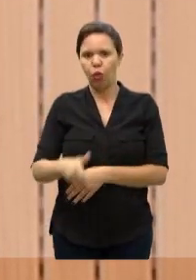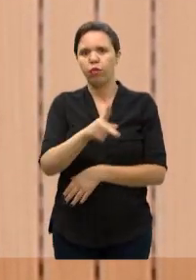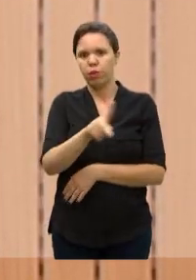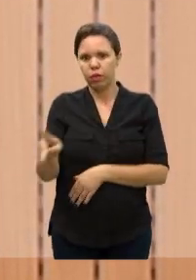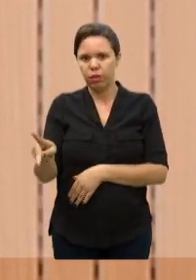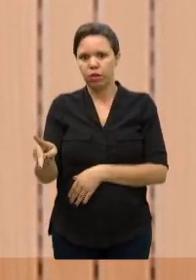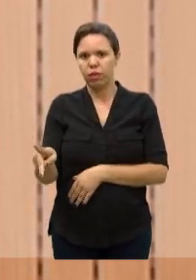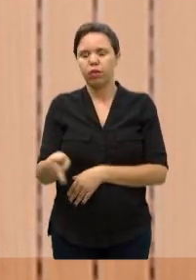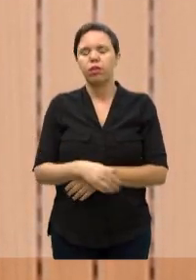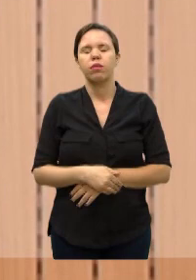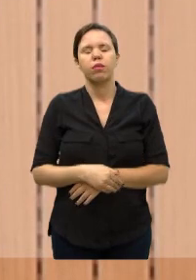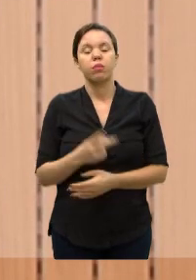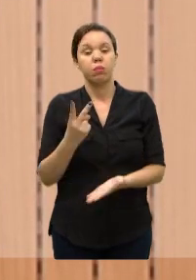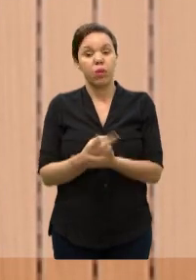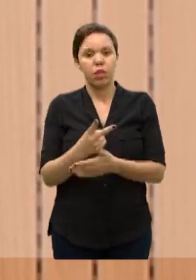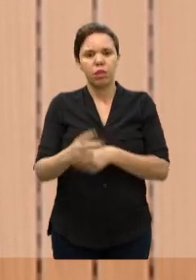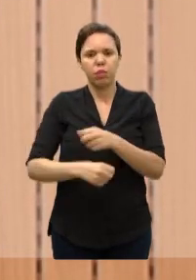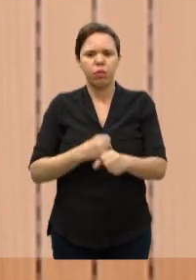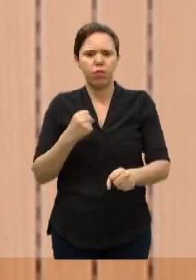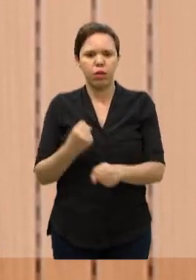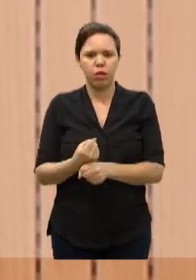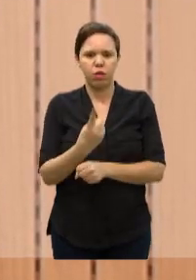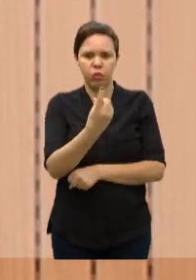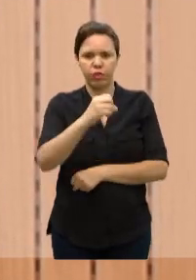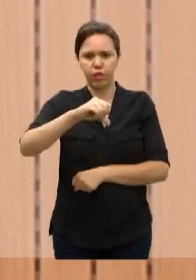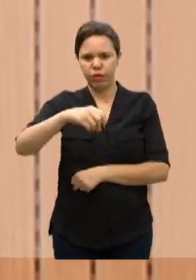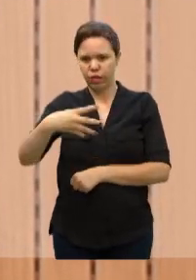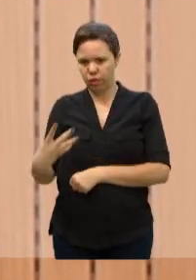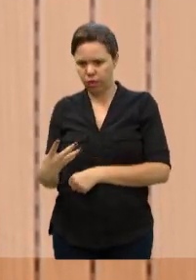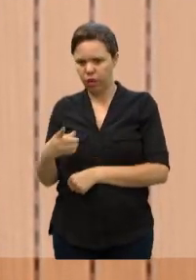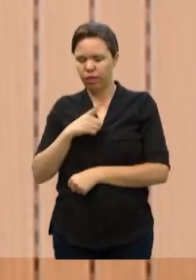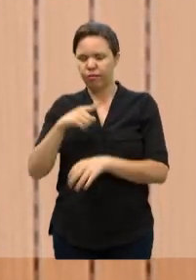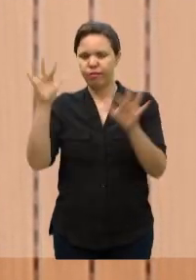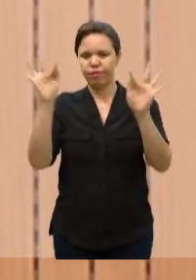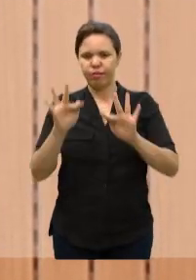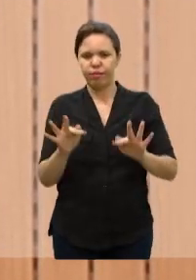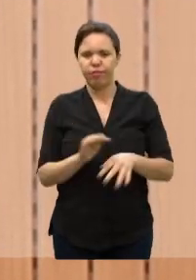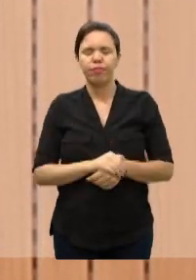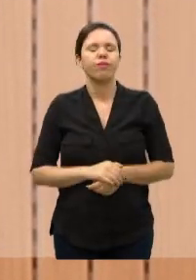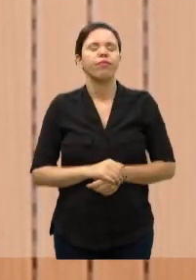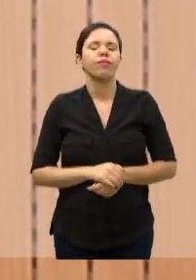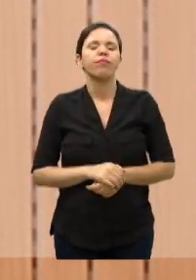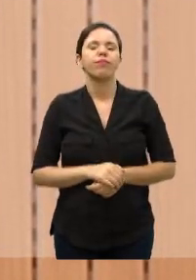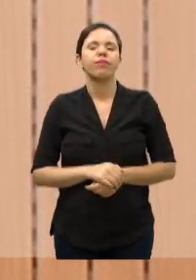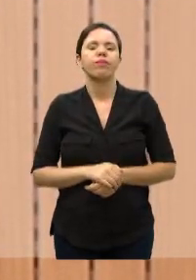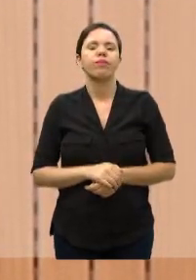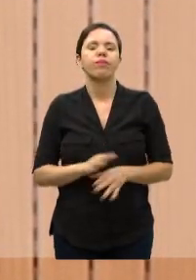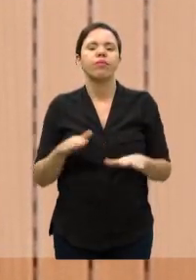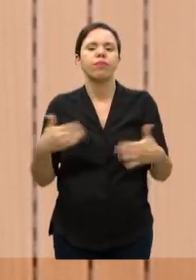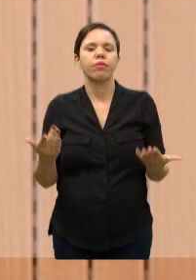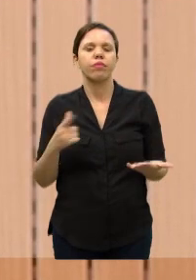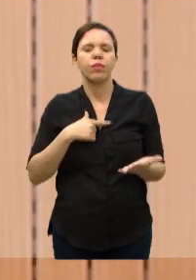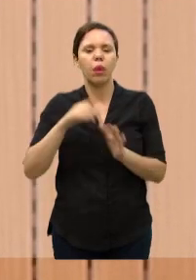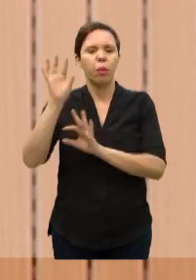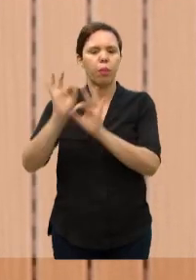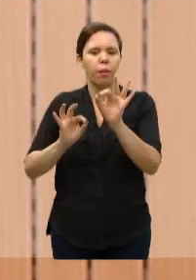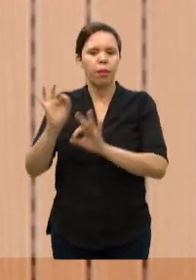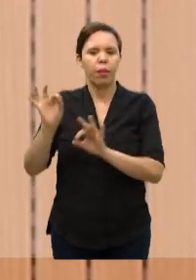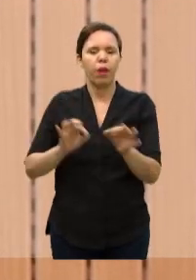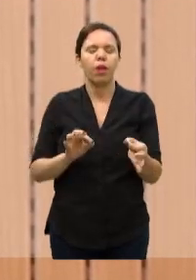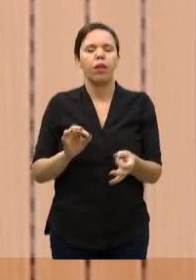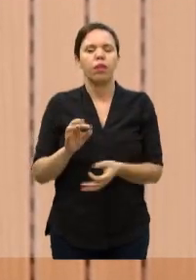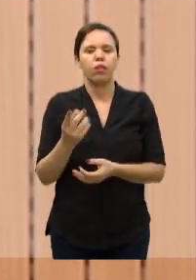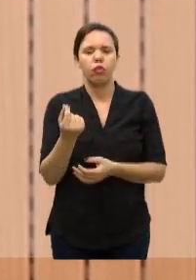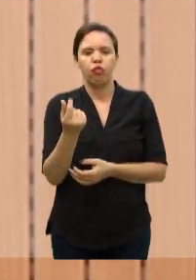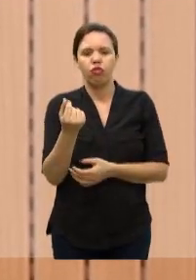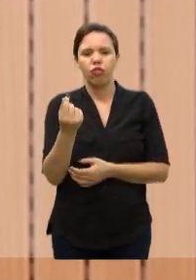em 94 eu tive a felicidade, foi quando do plano